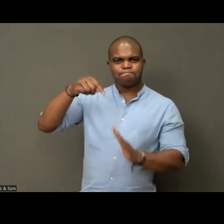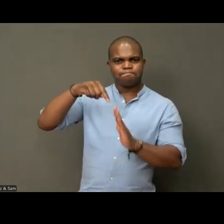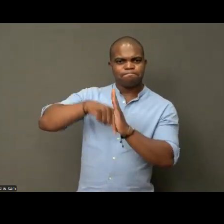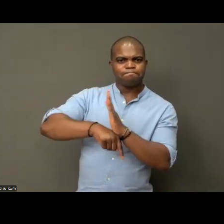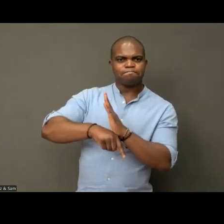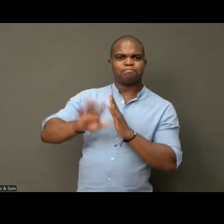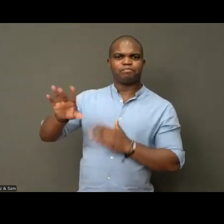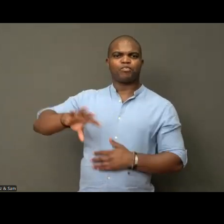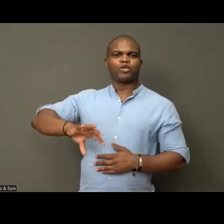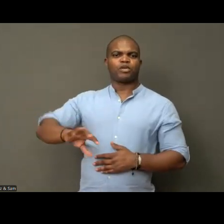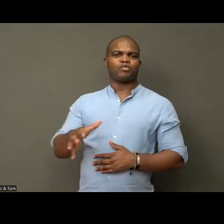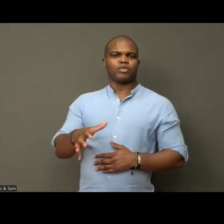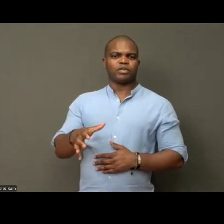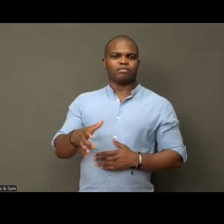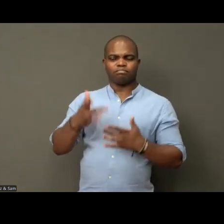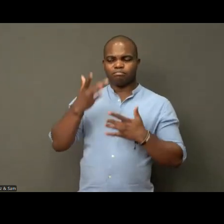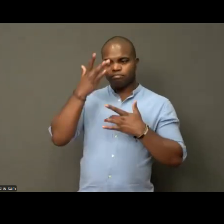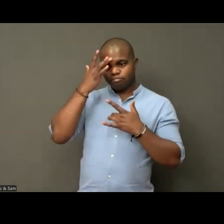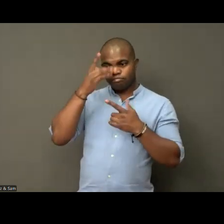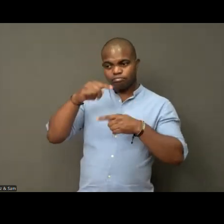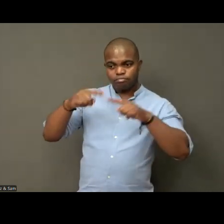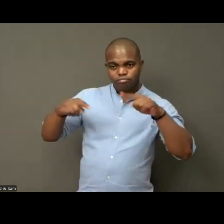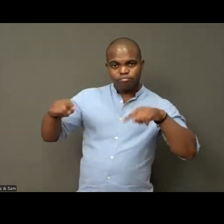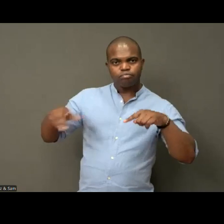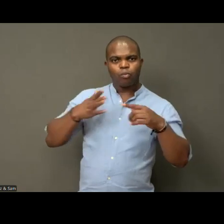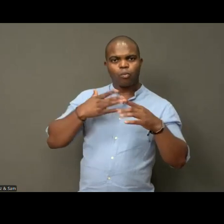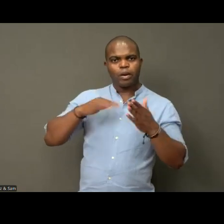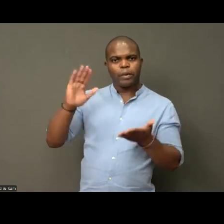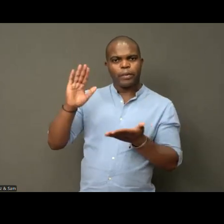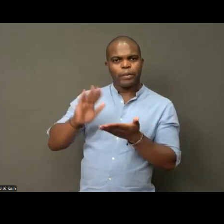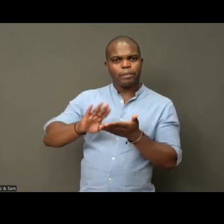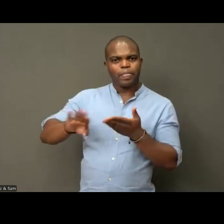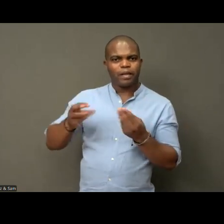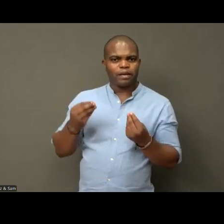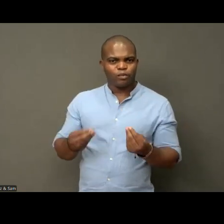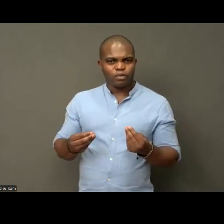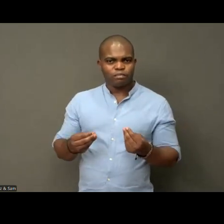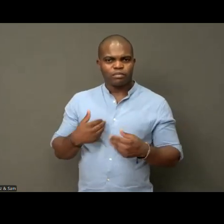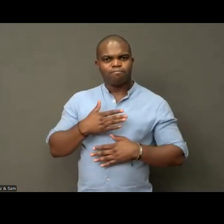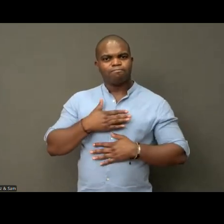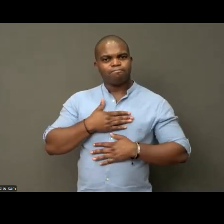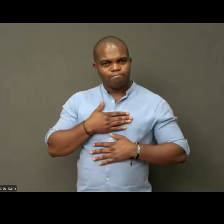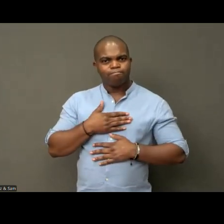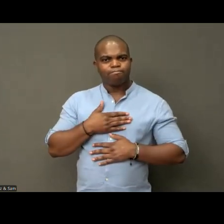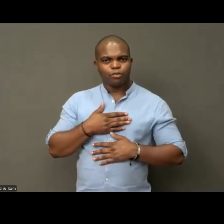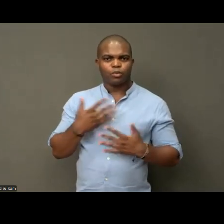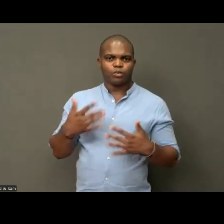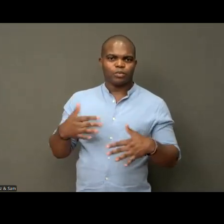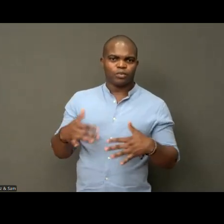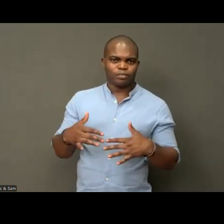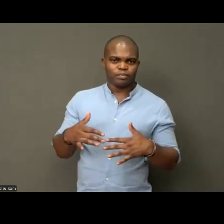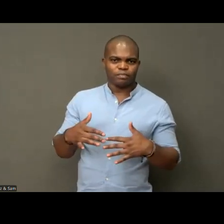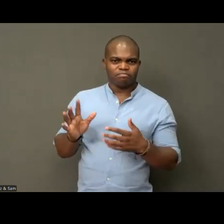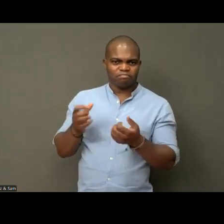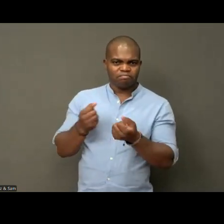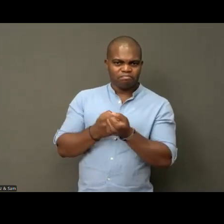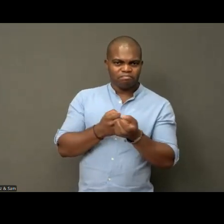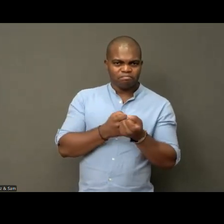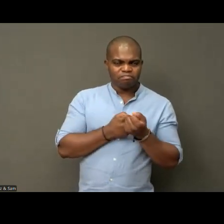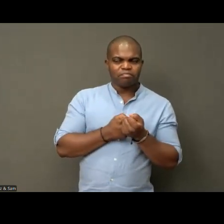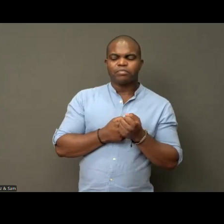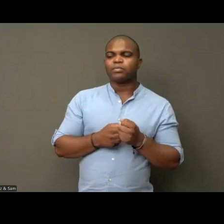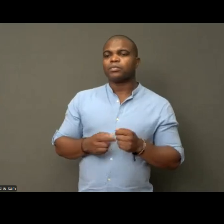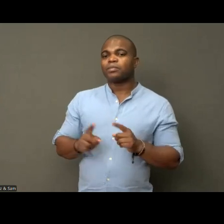da Colômbia para a eliminação da oncosaquiasis e outras doenças, como a doença de Chagas,